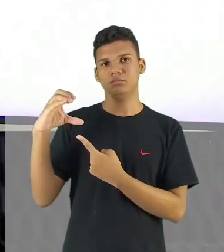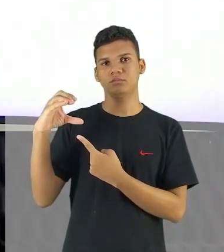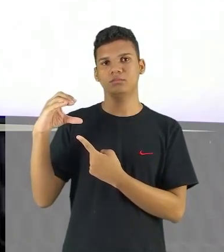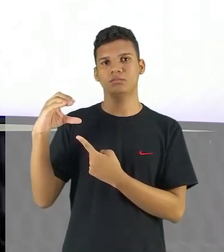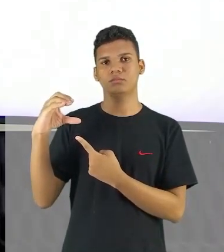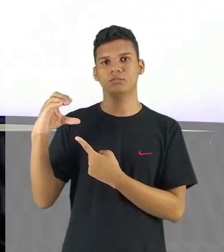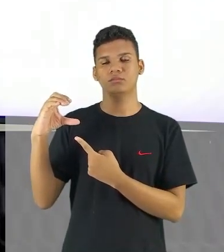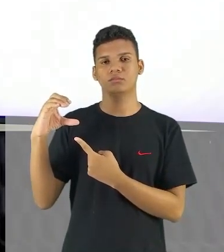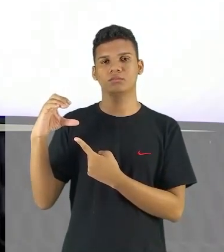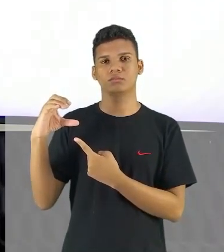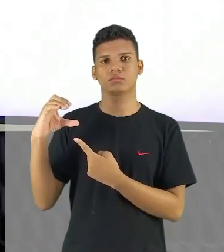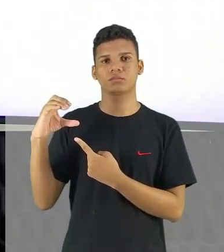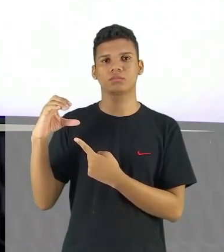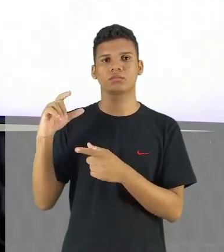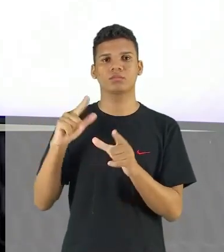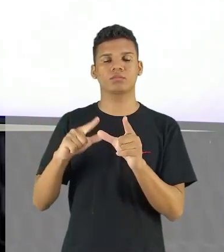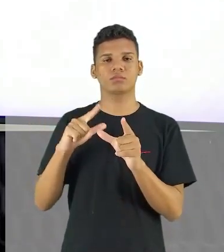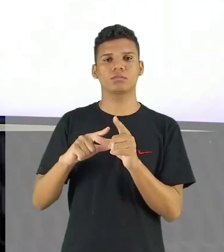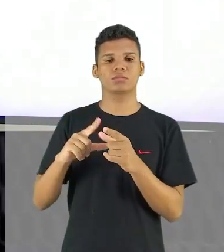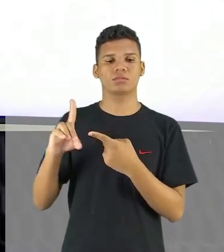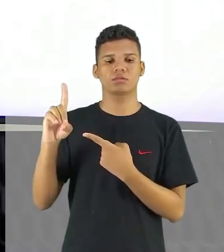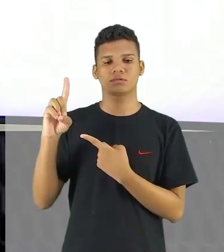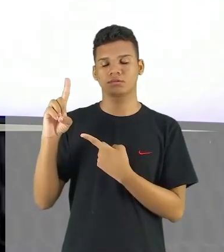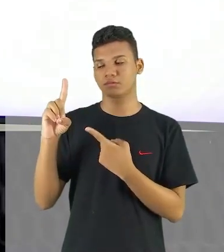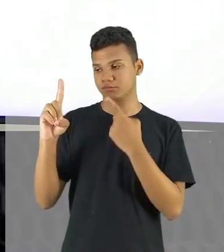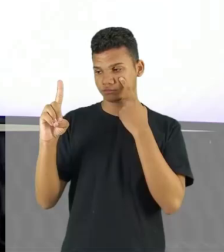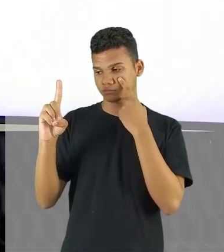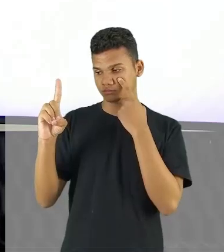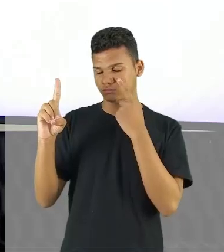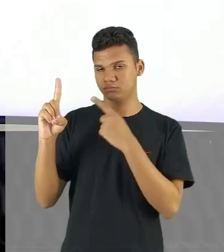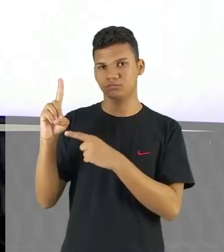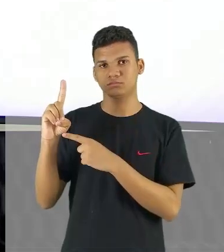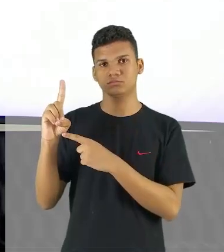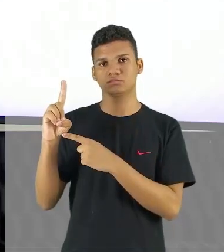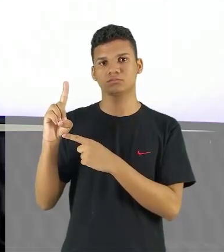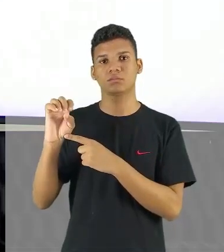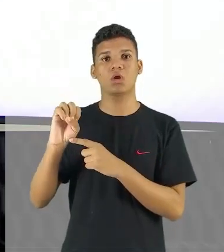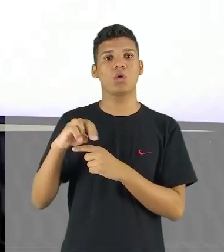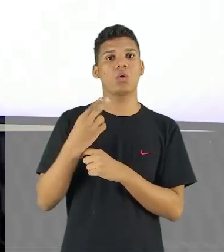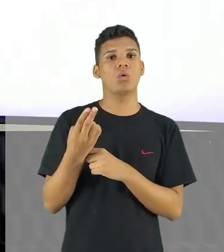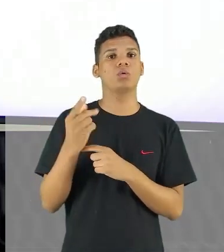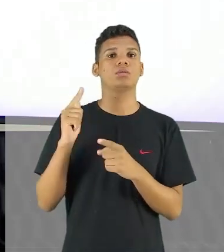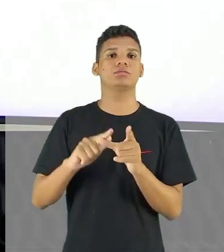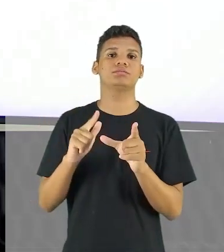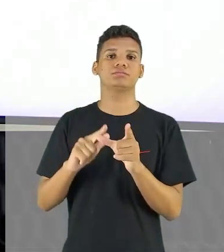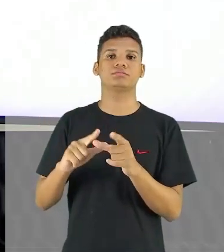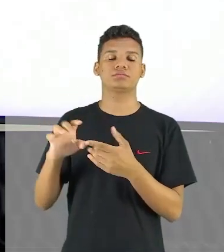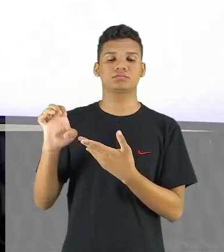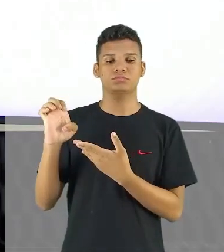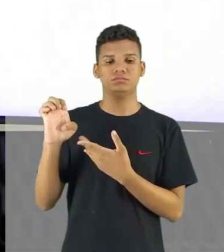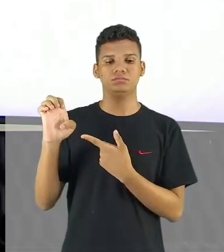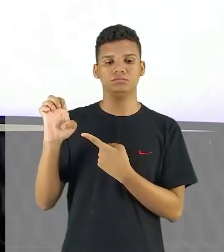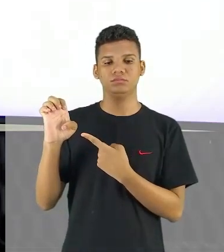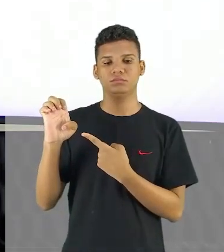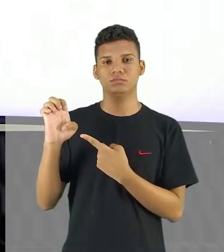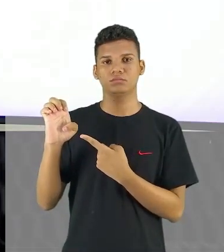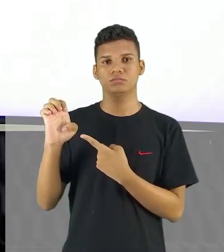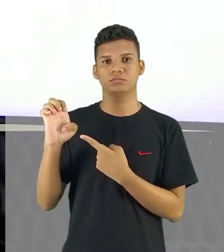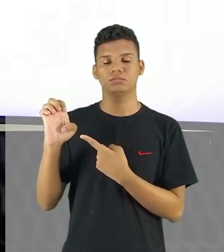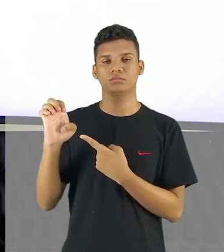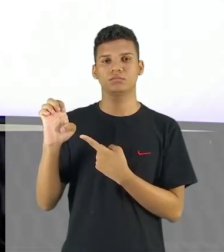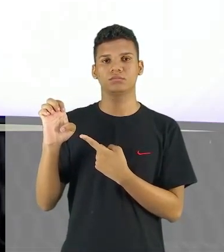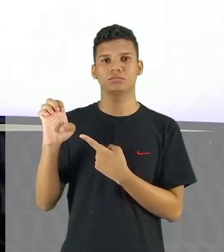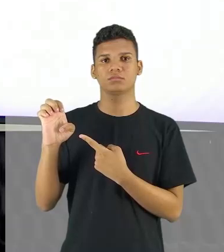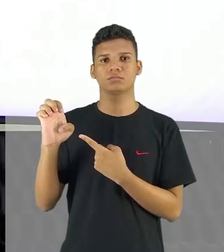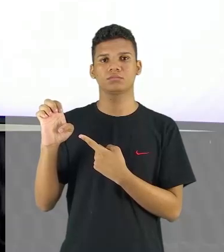de barqueiro. Letra D. Progressão social na família. Ou letra E. Exaltação ao